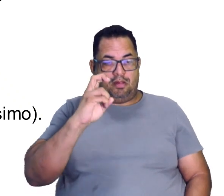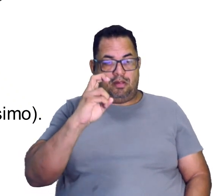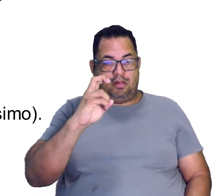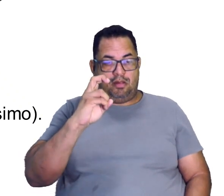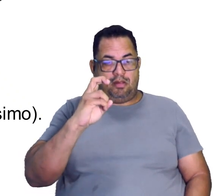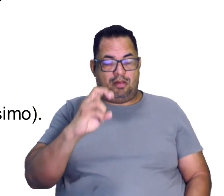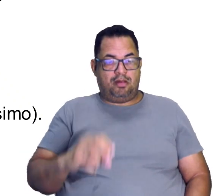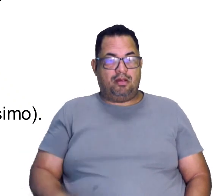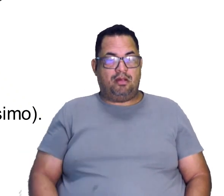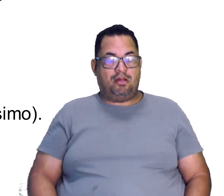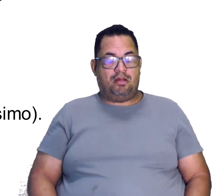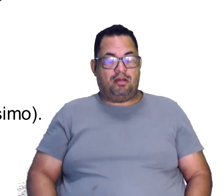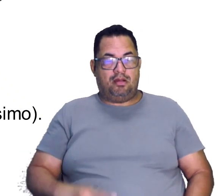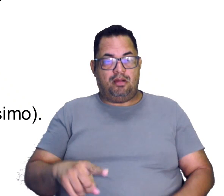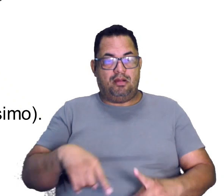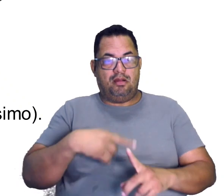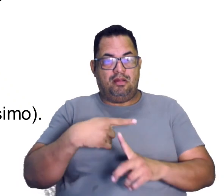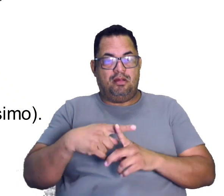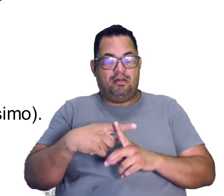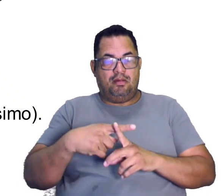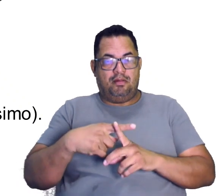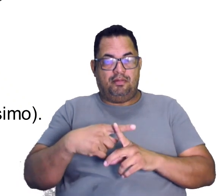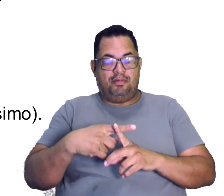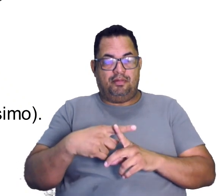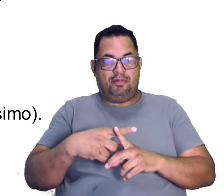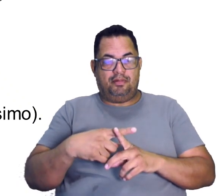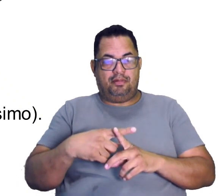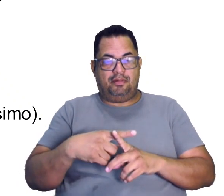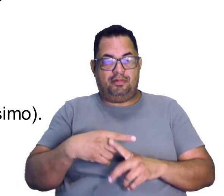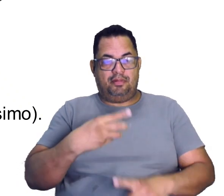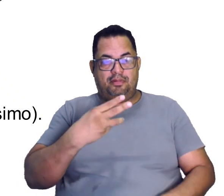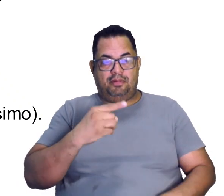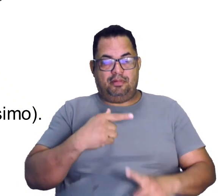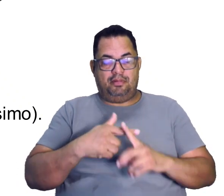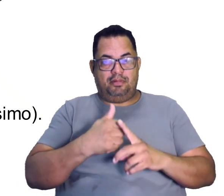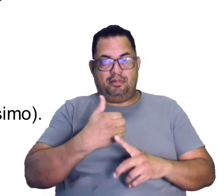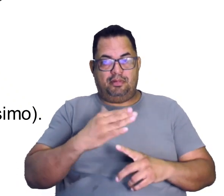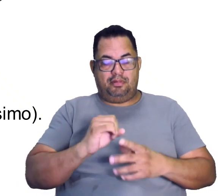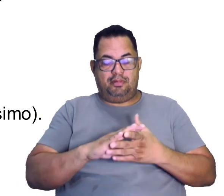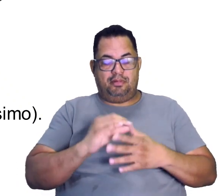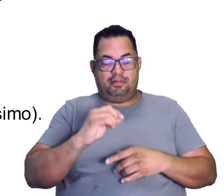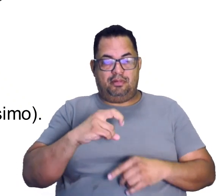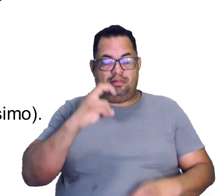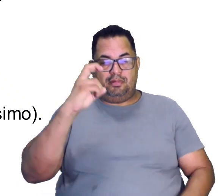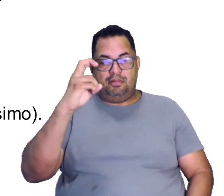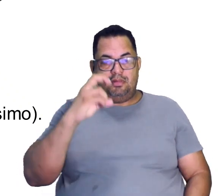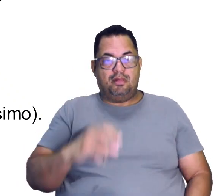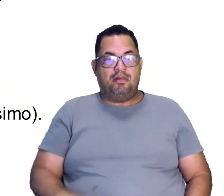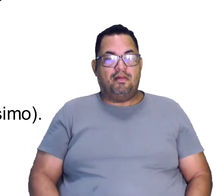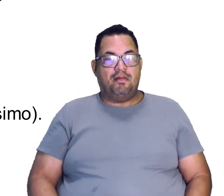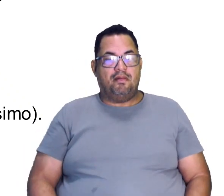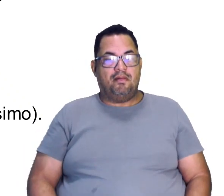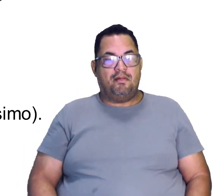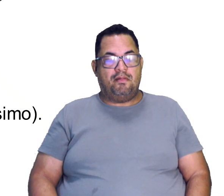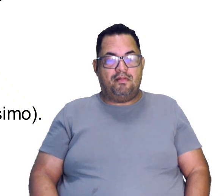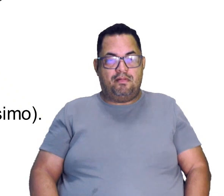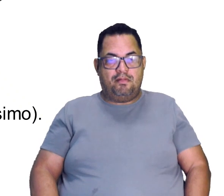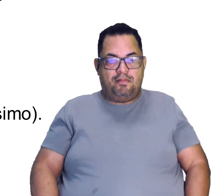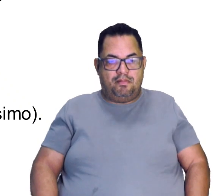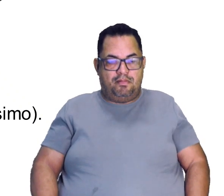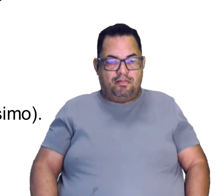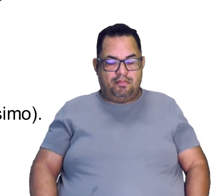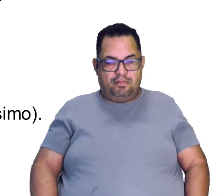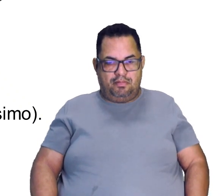está positivo, ó. 3 vezes 10 elevado a 5. Está representando o quê? 300